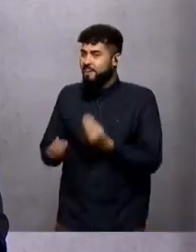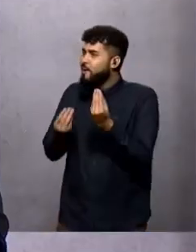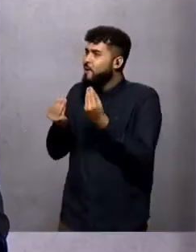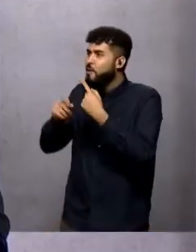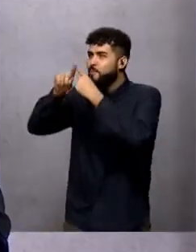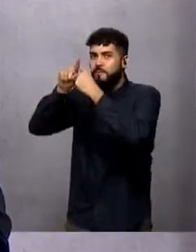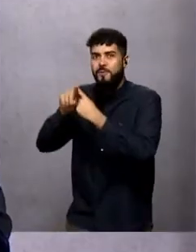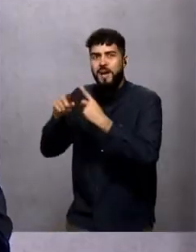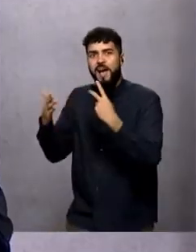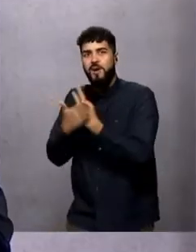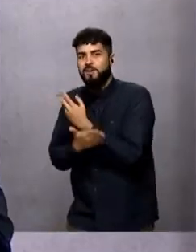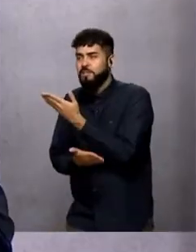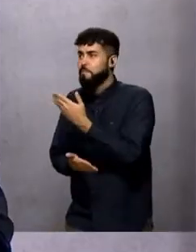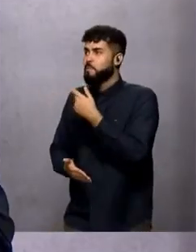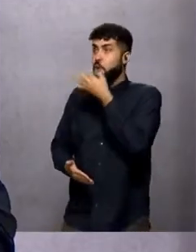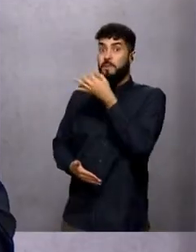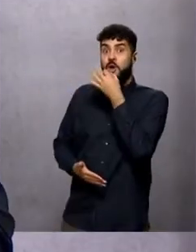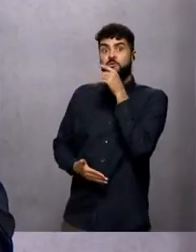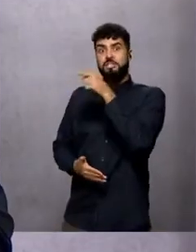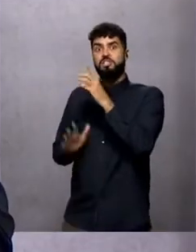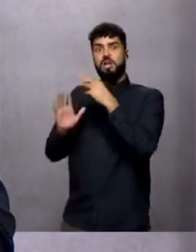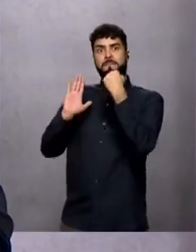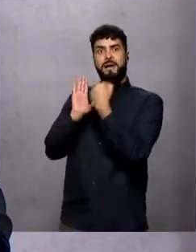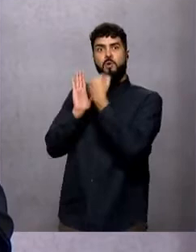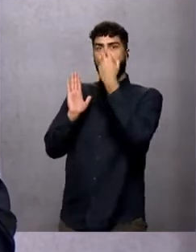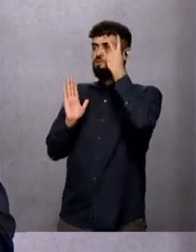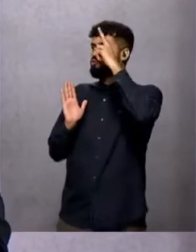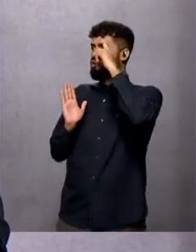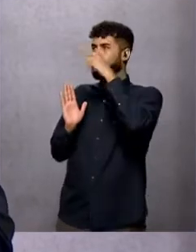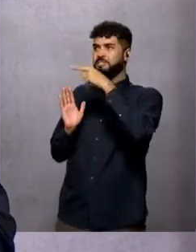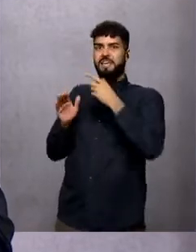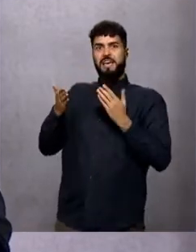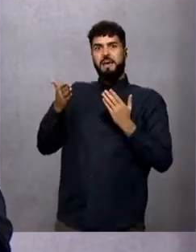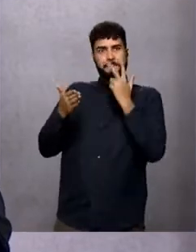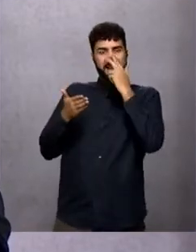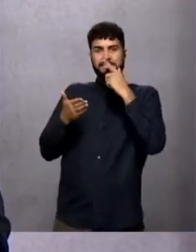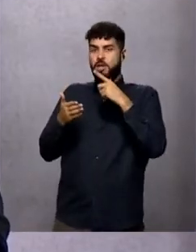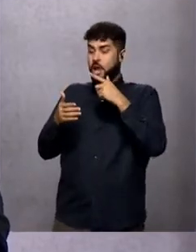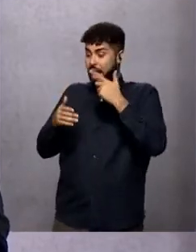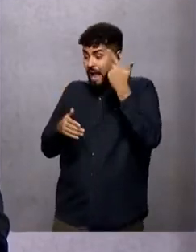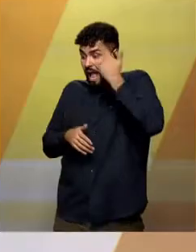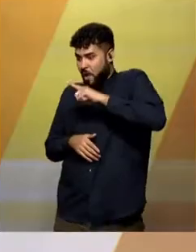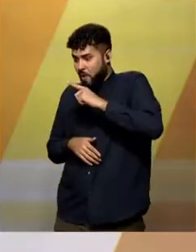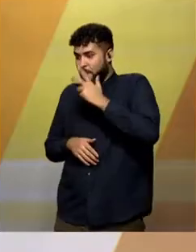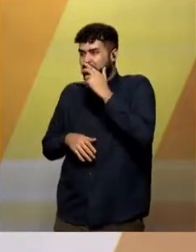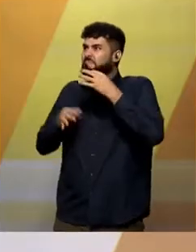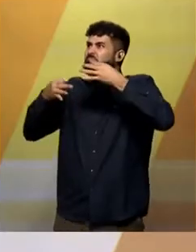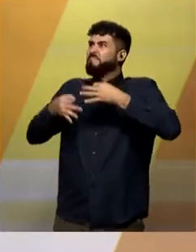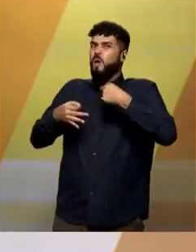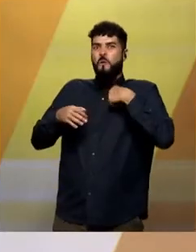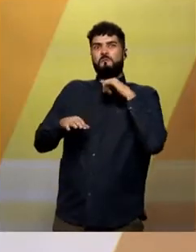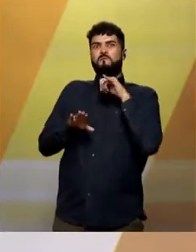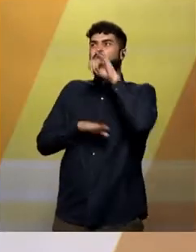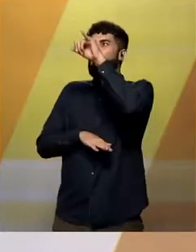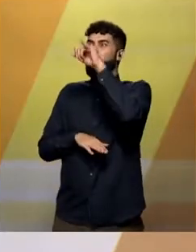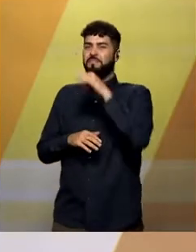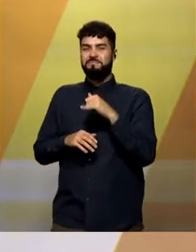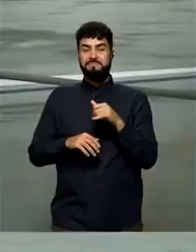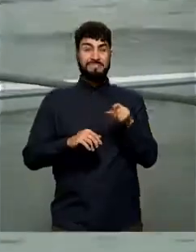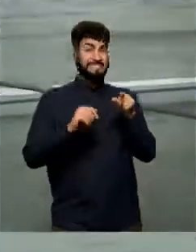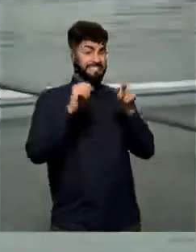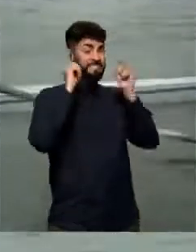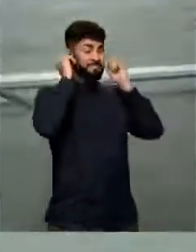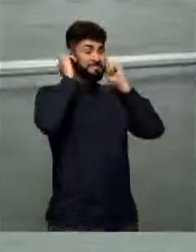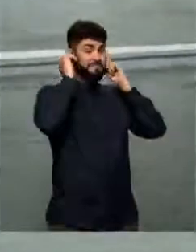torneio se torneio que para você já entrou para a história você quer ele botou passaporte ali então foi um torneio que